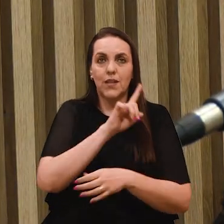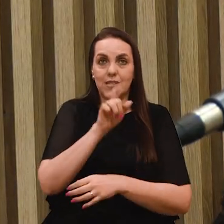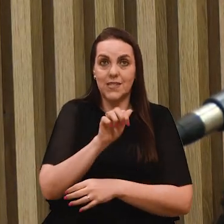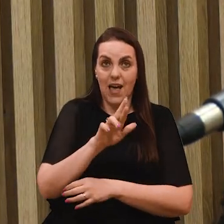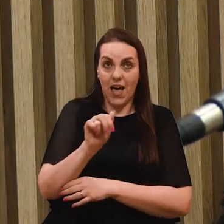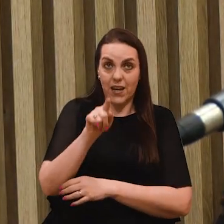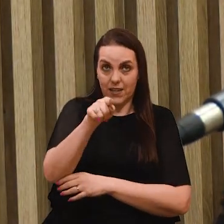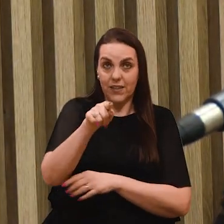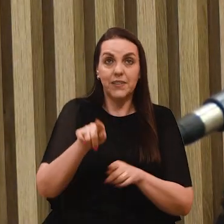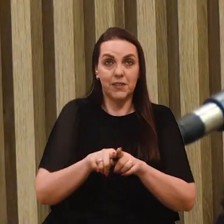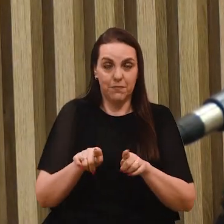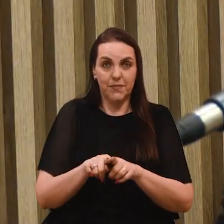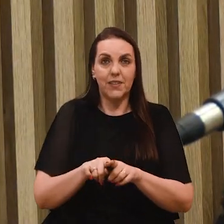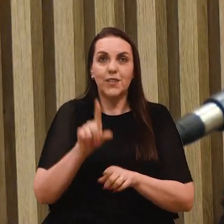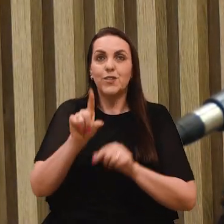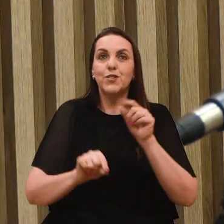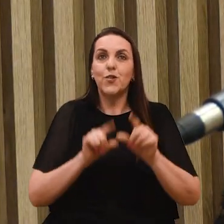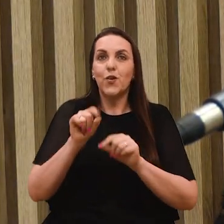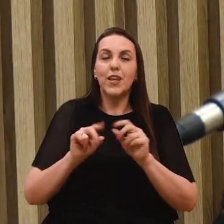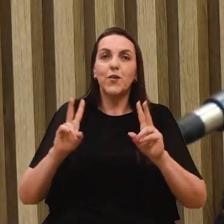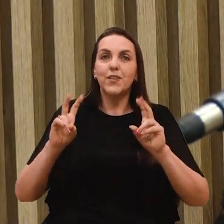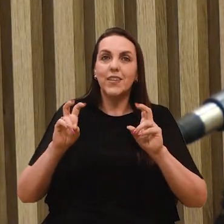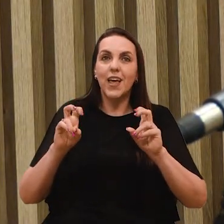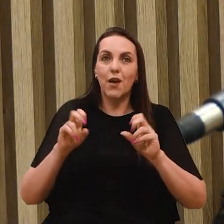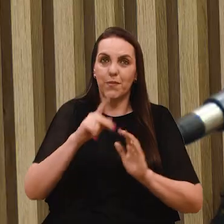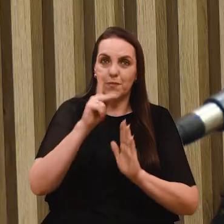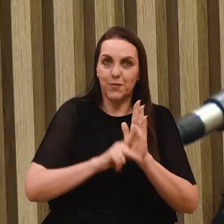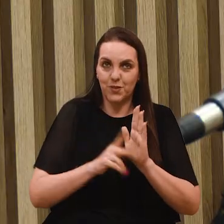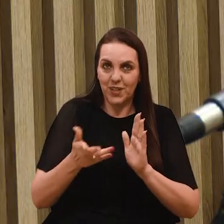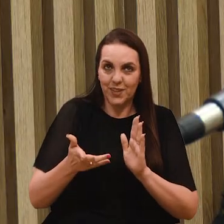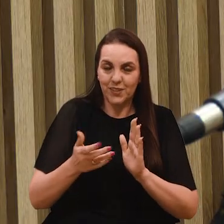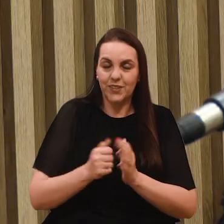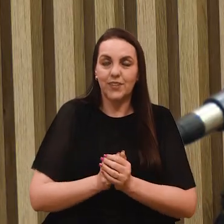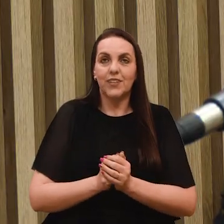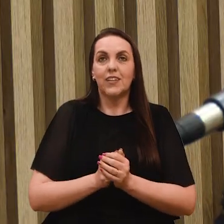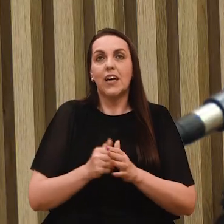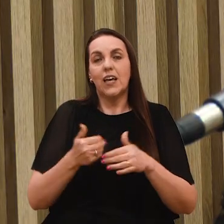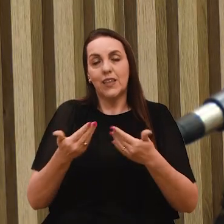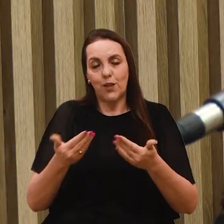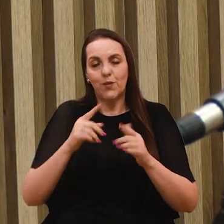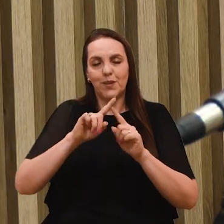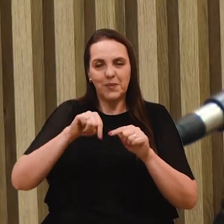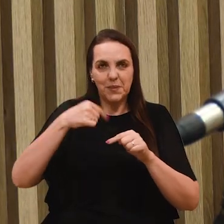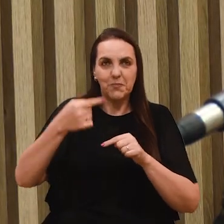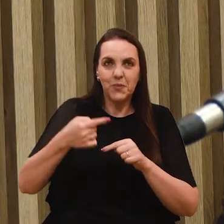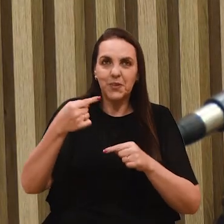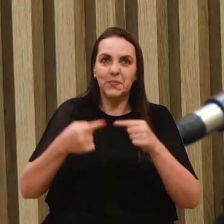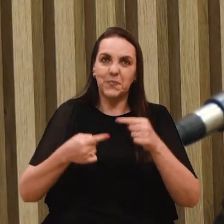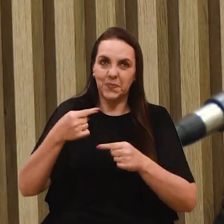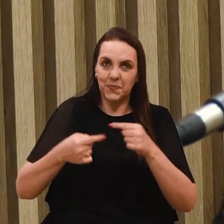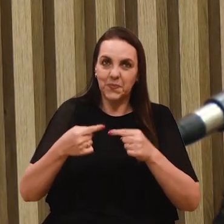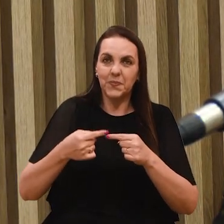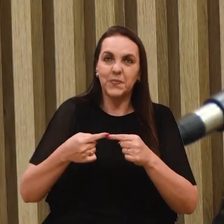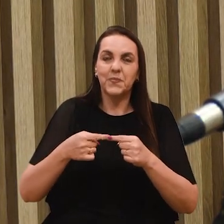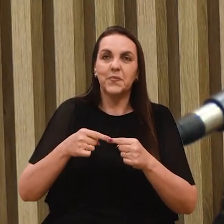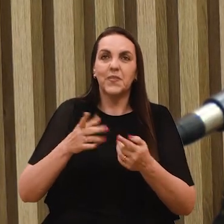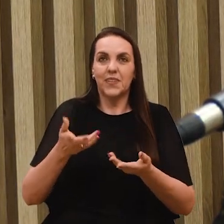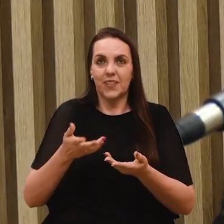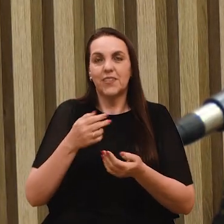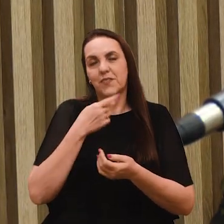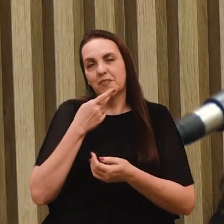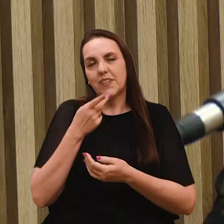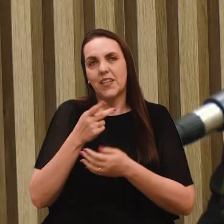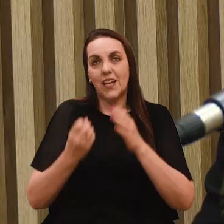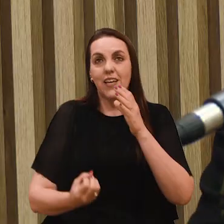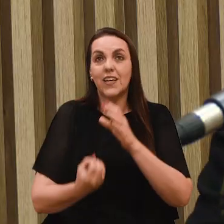que legal. eles definiram qual que seria o tema do projeto, e aí, após algumas discussões, a gente finalmente redigiu, que tratava